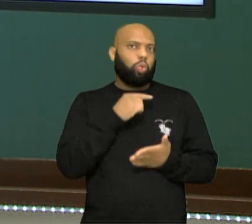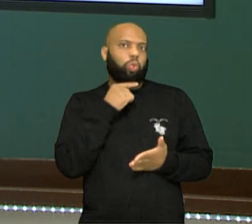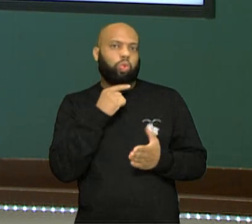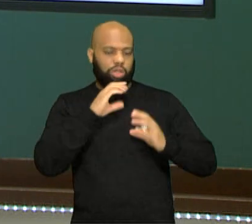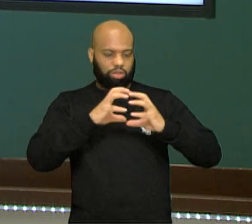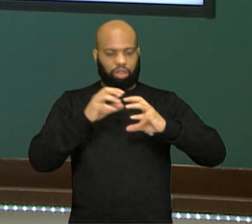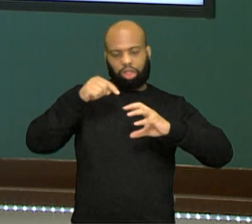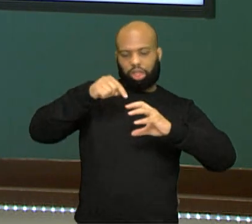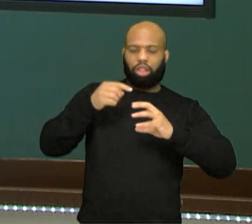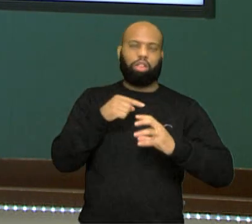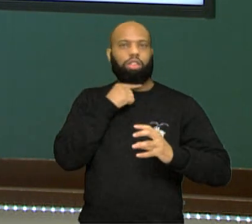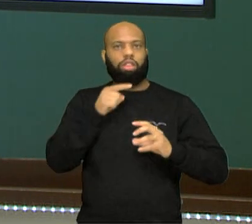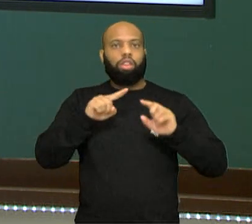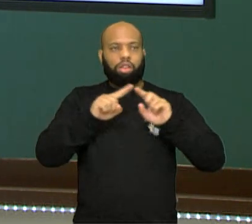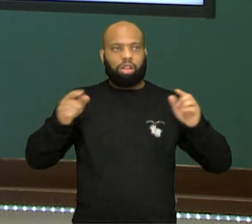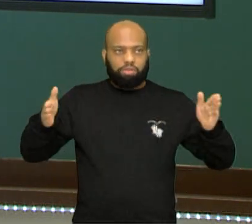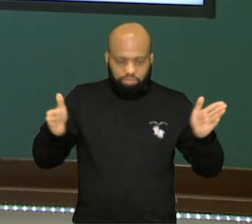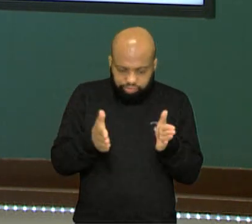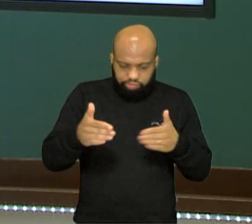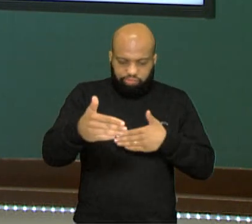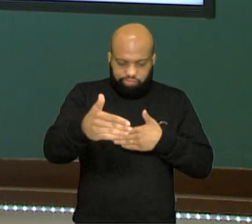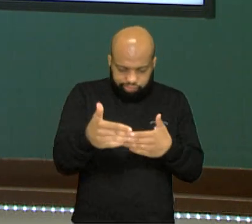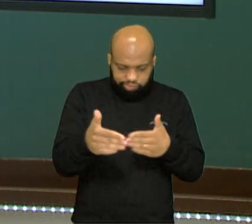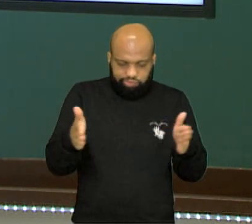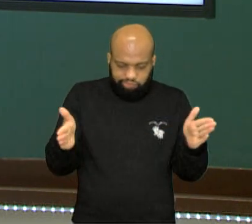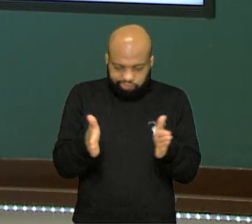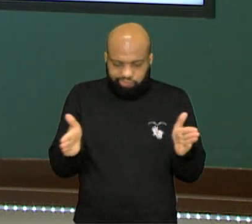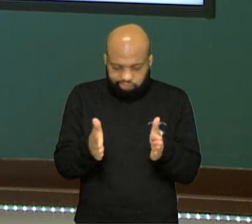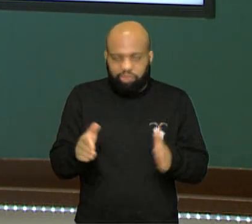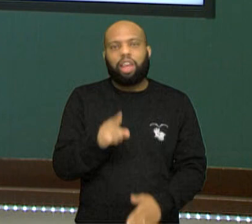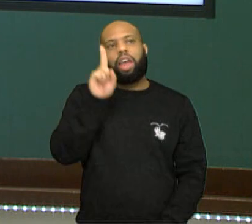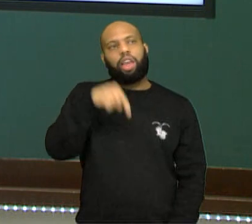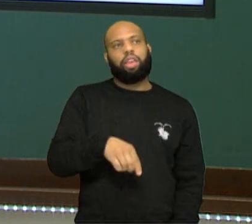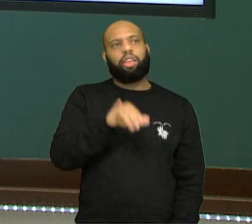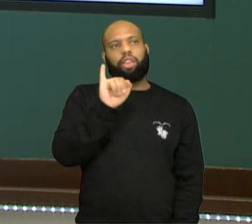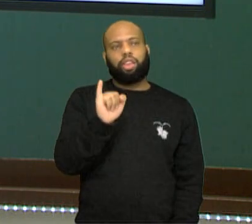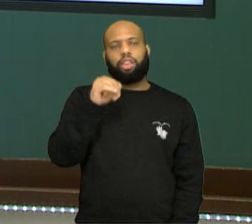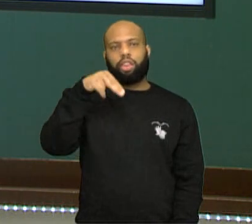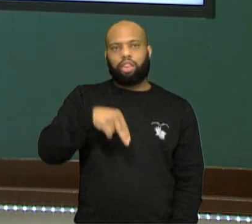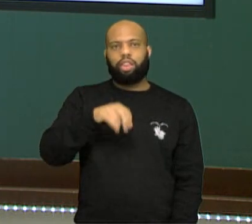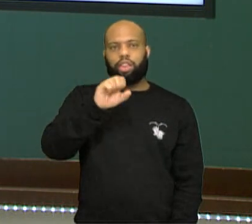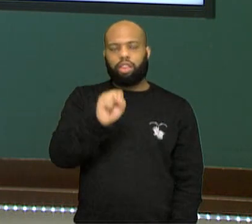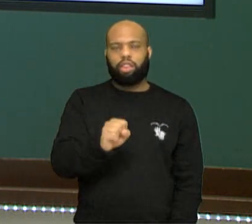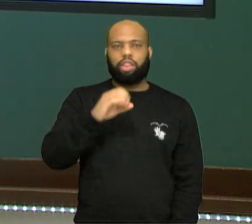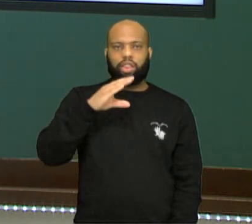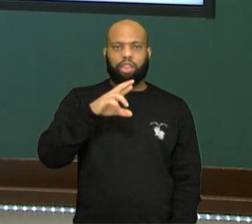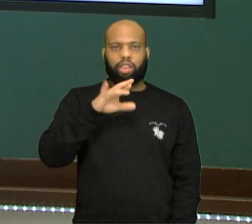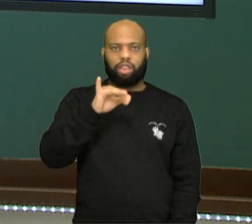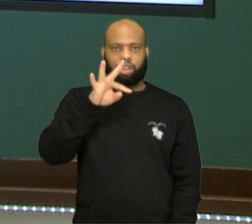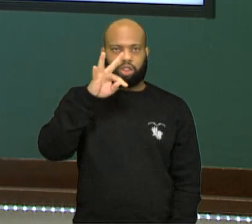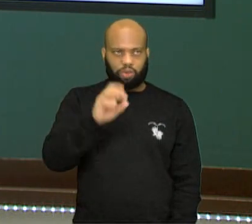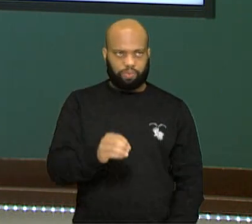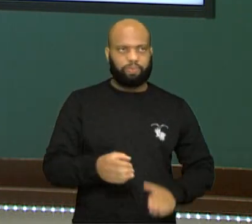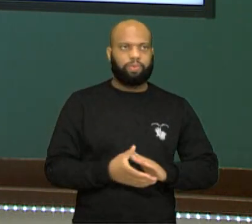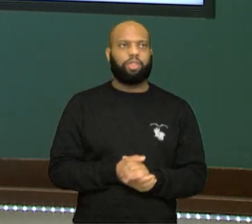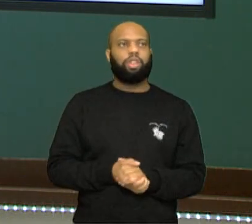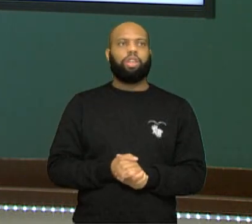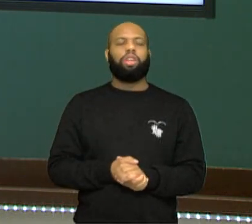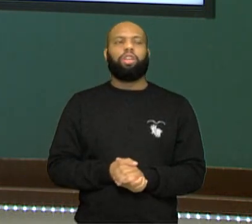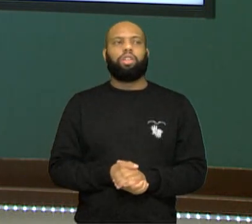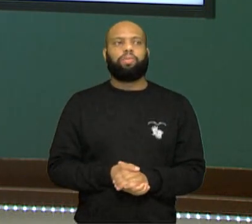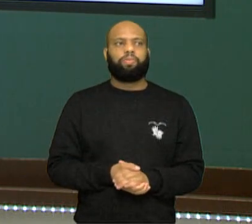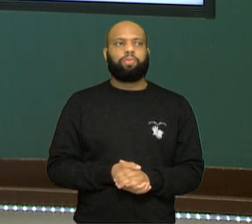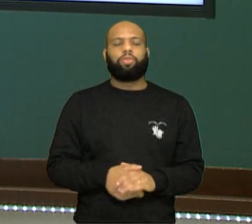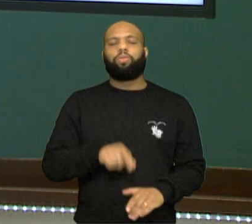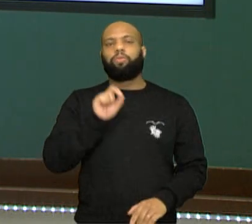ali, ela vai estar encostando em todas as faces do nosso cubo, ok? Vamos lá, relembrando aqui aquilo